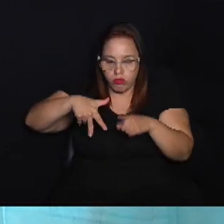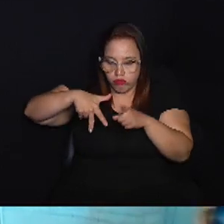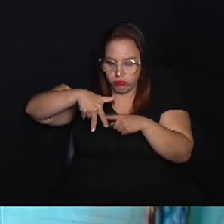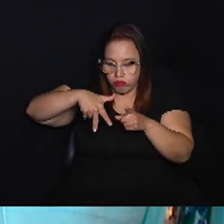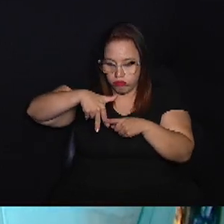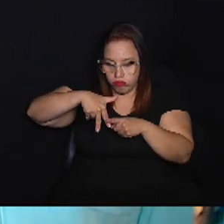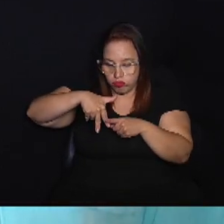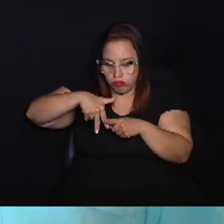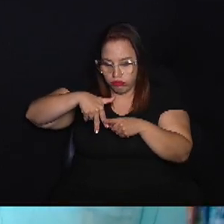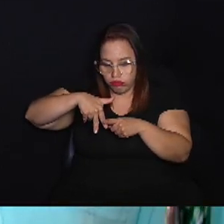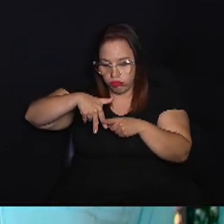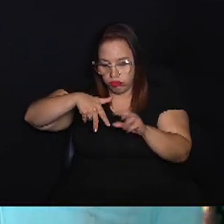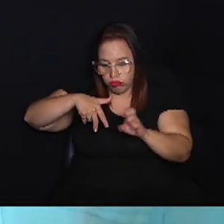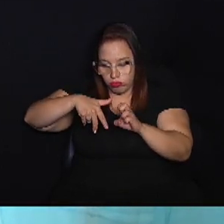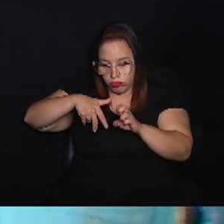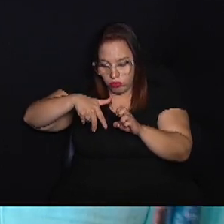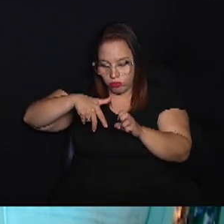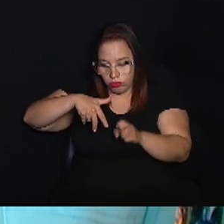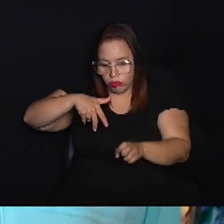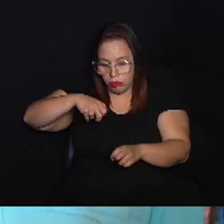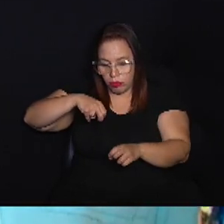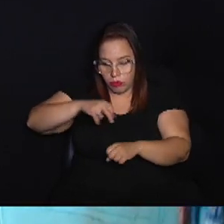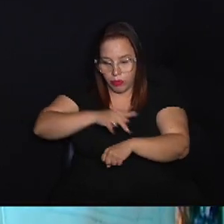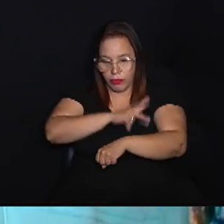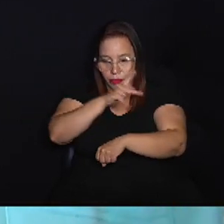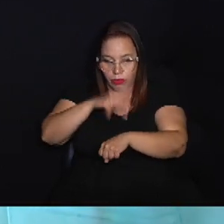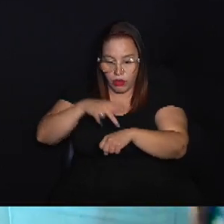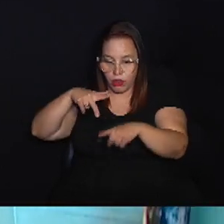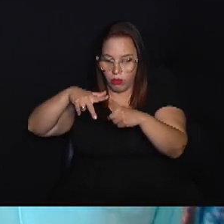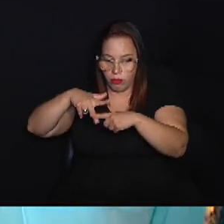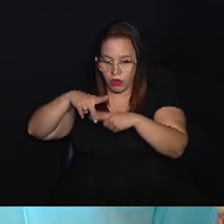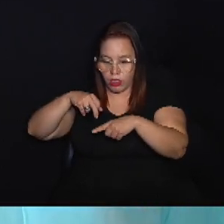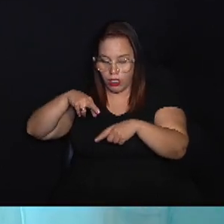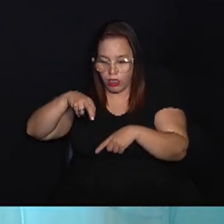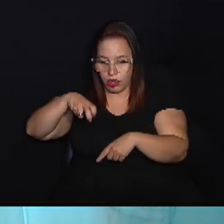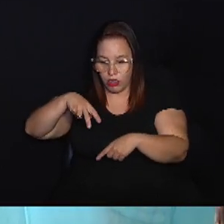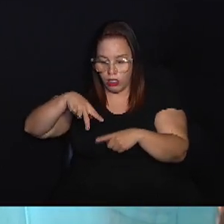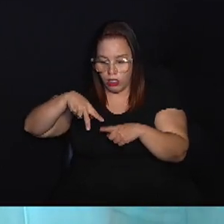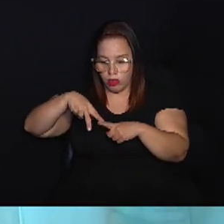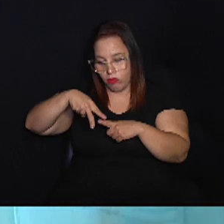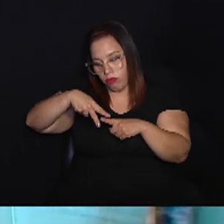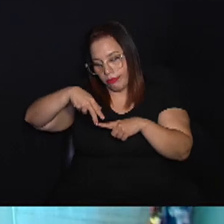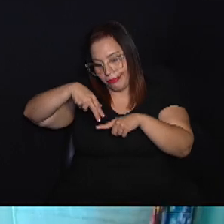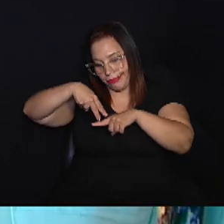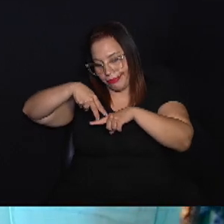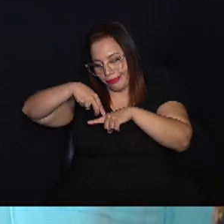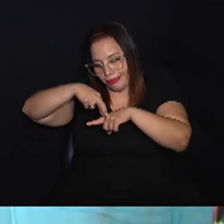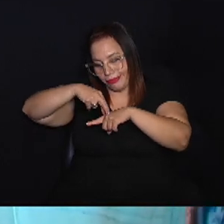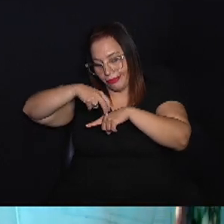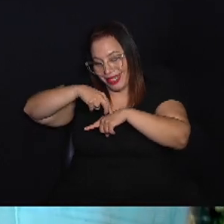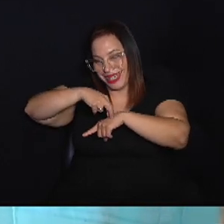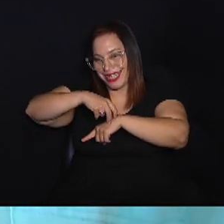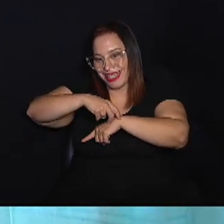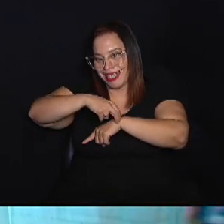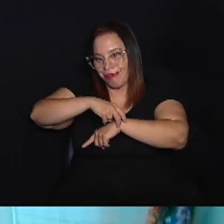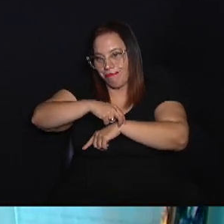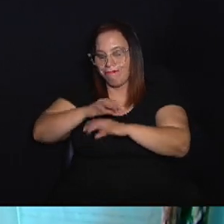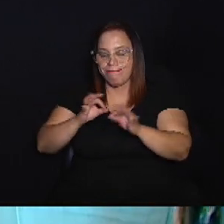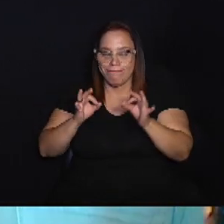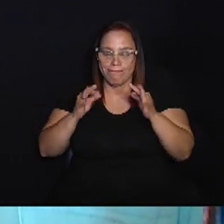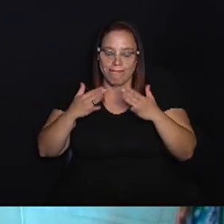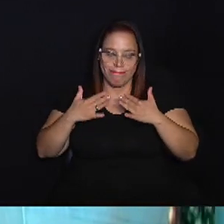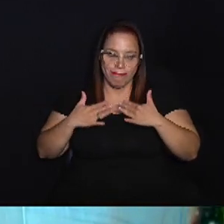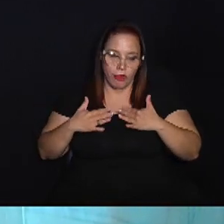esquerda, e o material didático ser a nossa perna direita. E assim a gente consegue caminhar mais